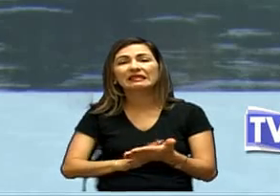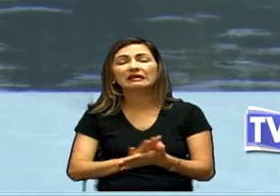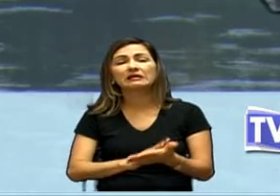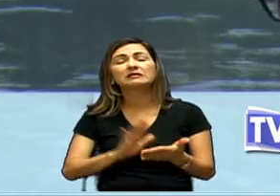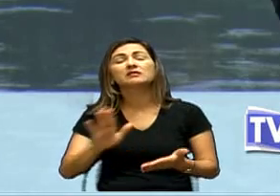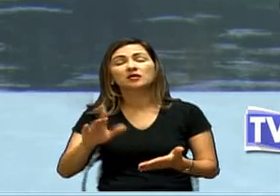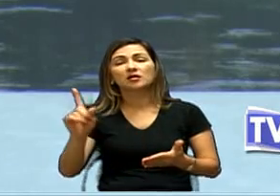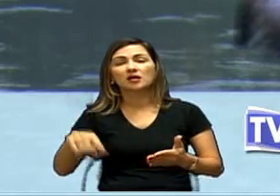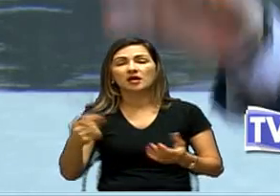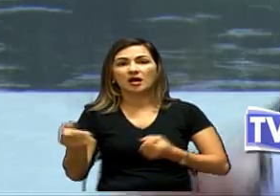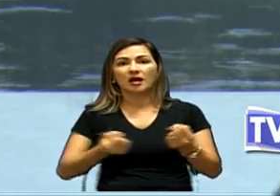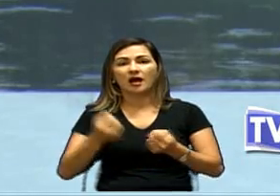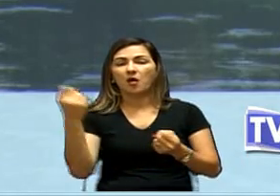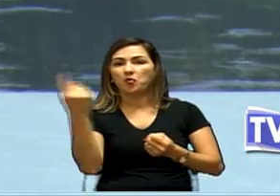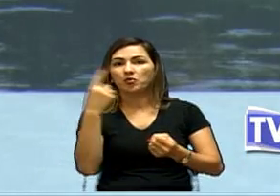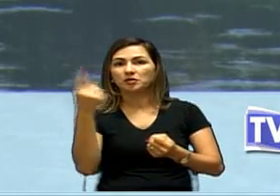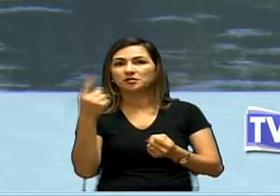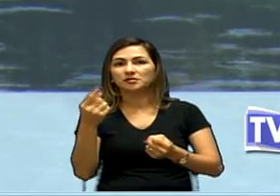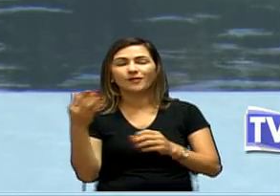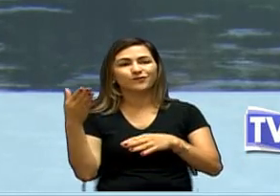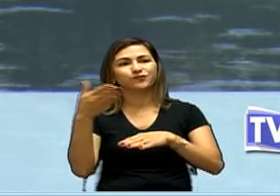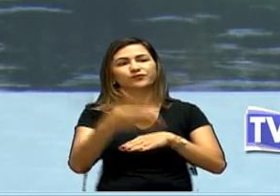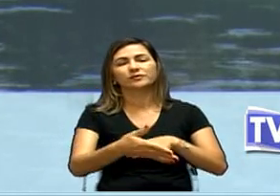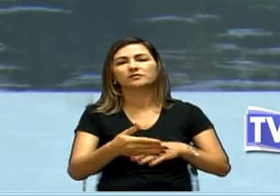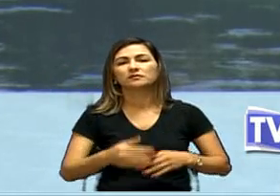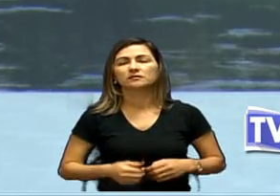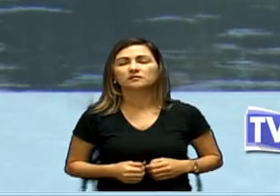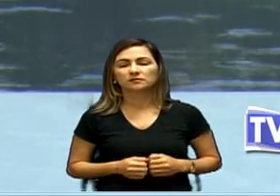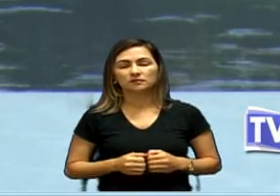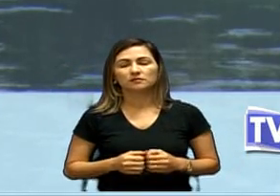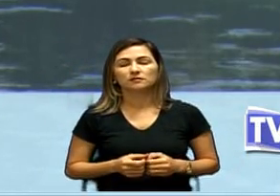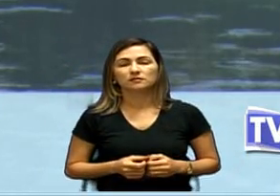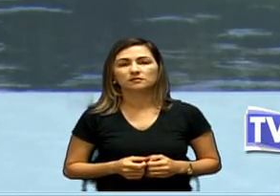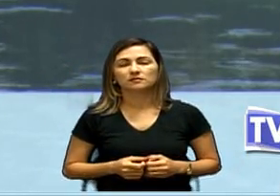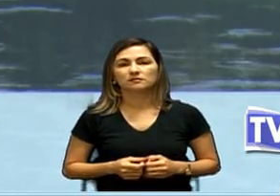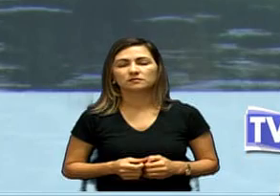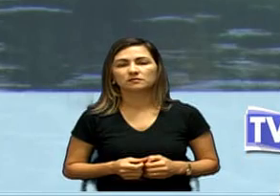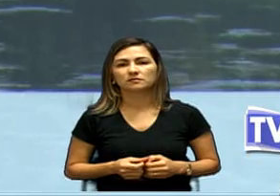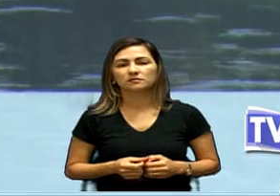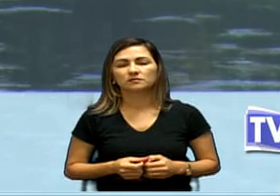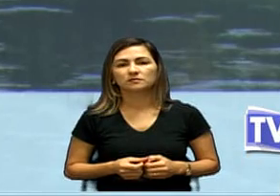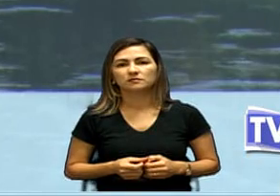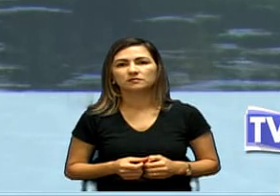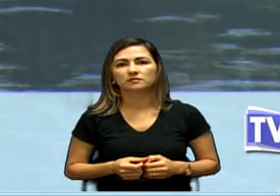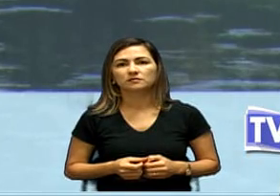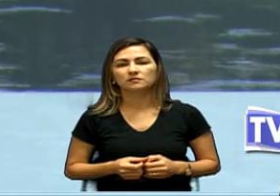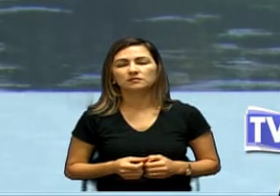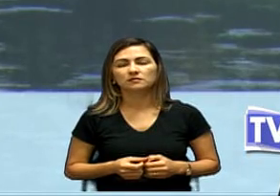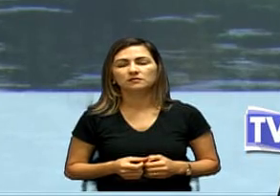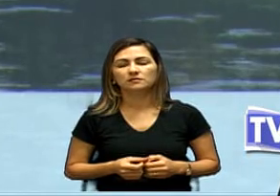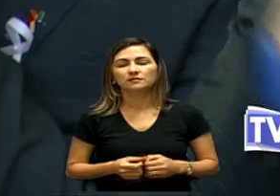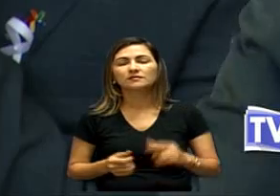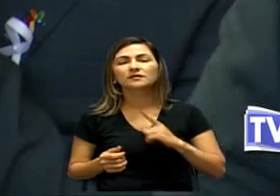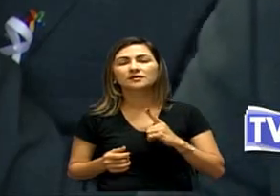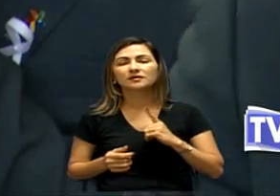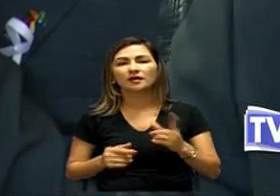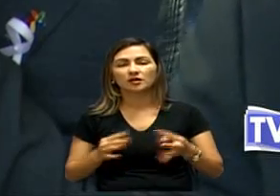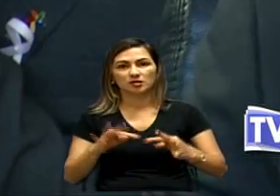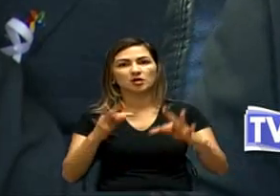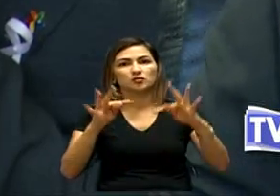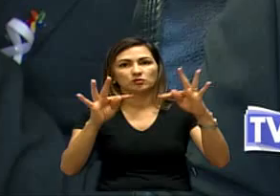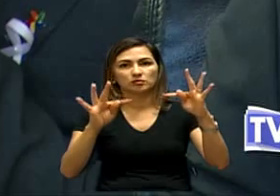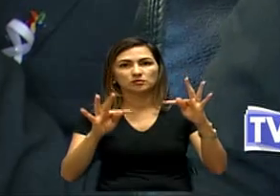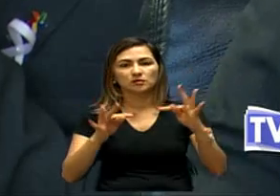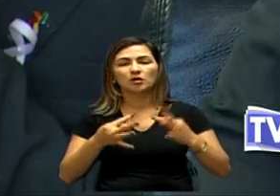uma tecnologia que tem sido usada praticamente em todos os equipamentos. Hoje tem essa... Já vai vir com isso, já então. Já tem essa tecnologia. Daí já manca... Porque assim que ele